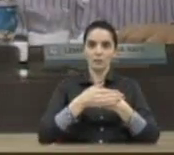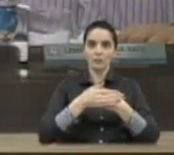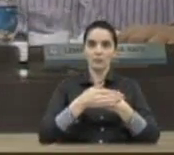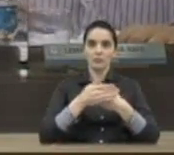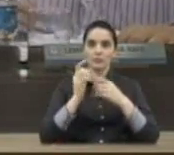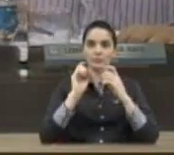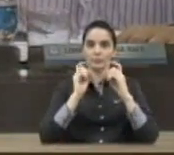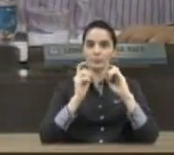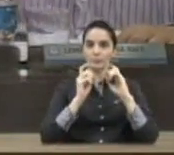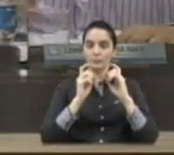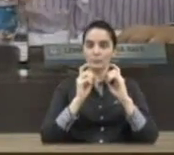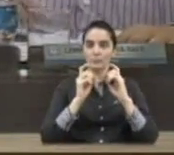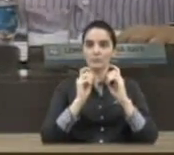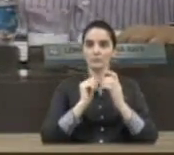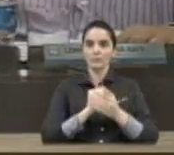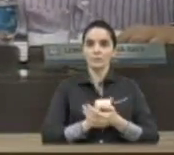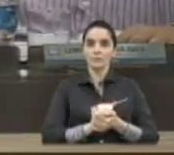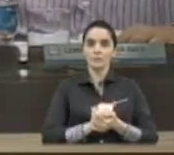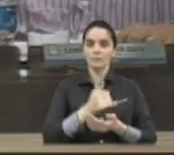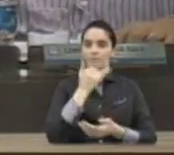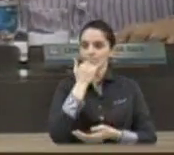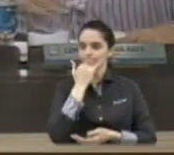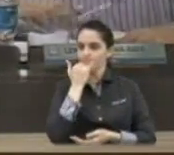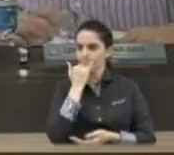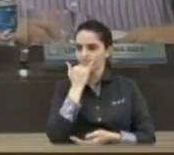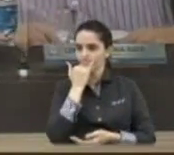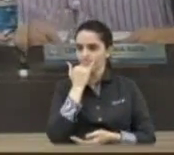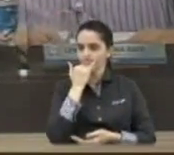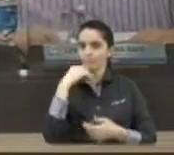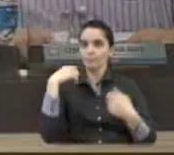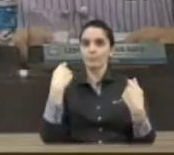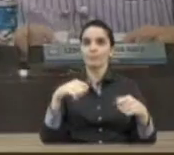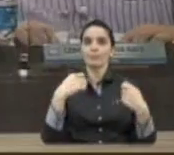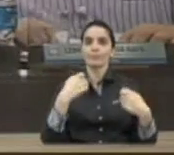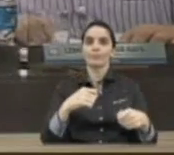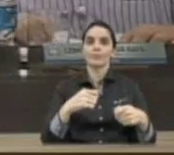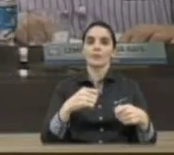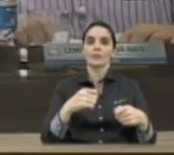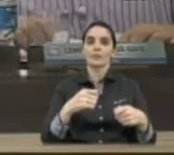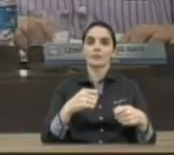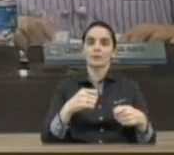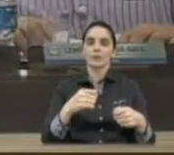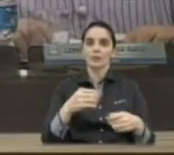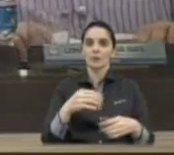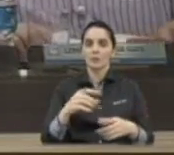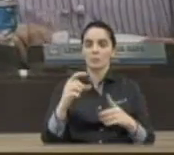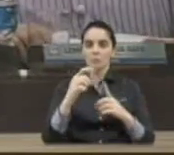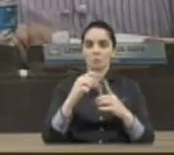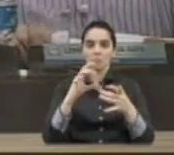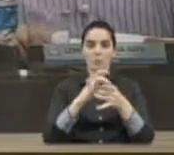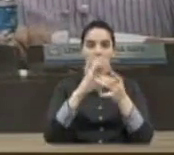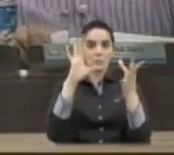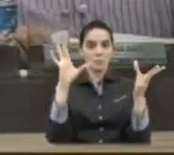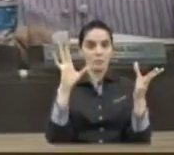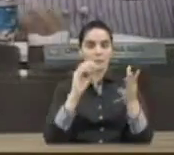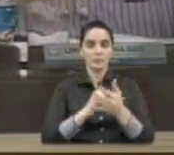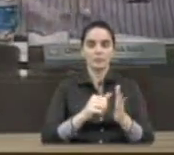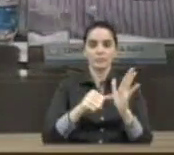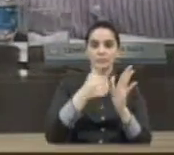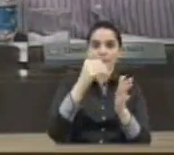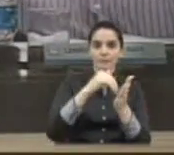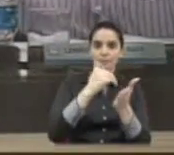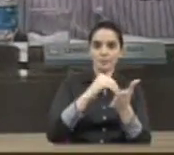trabalhos. Me perdoe, temos que chamar a palavra livre ao primeiro